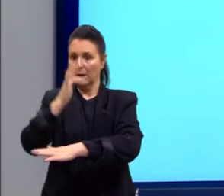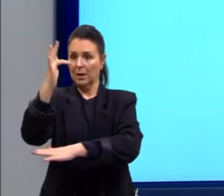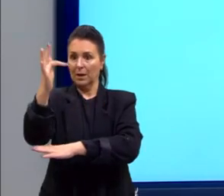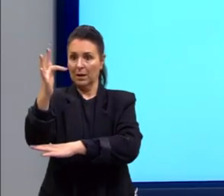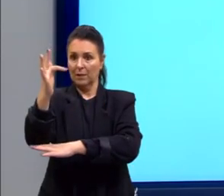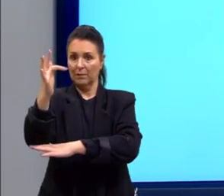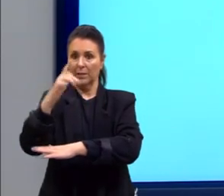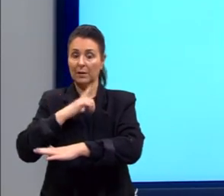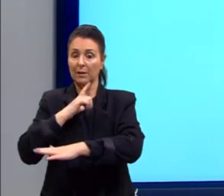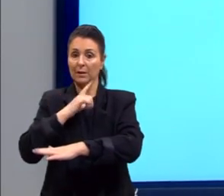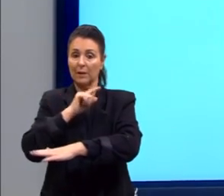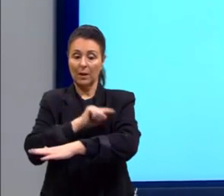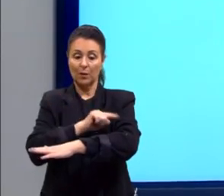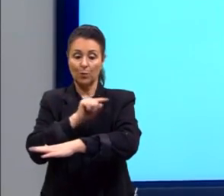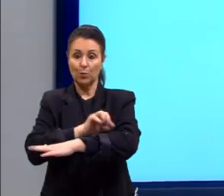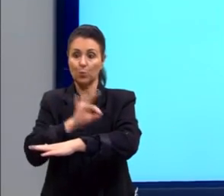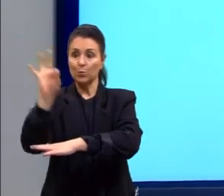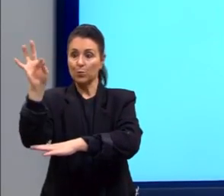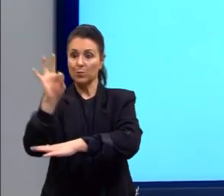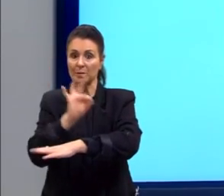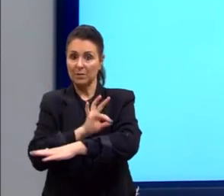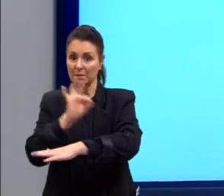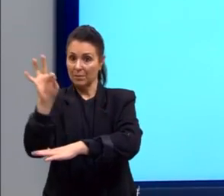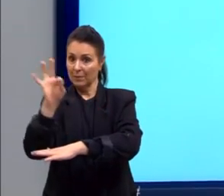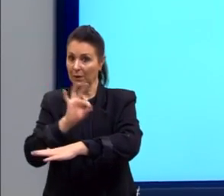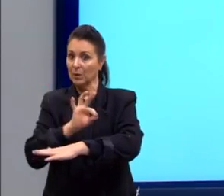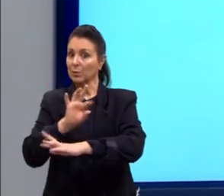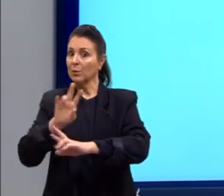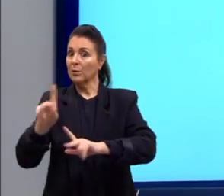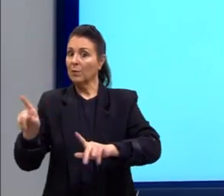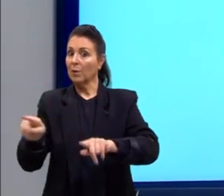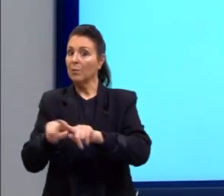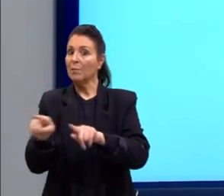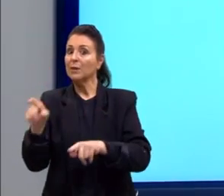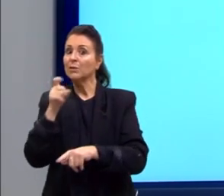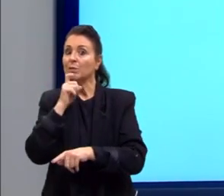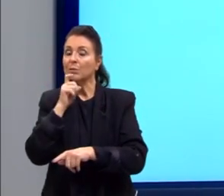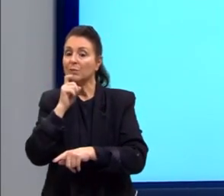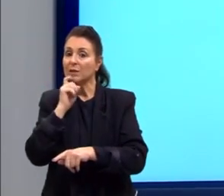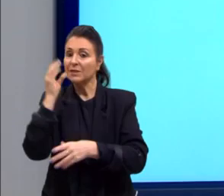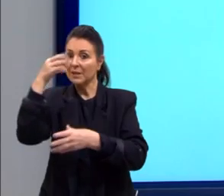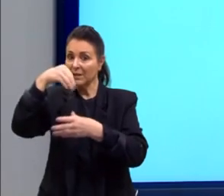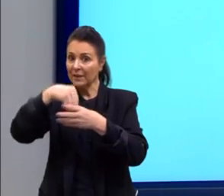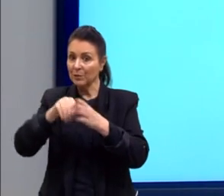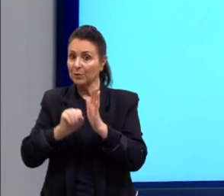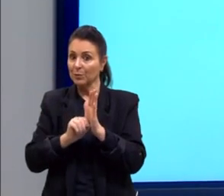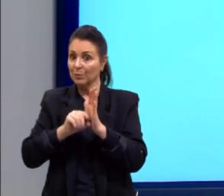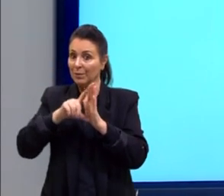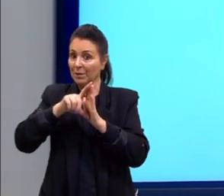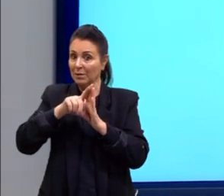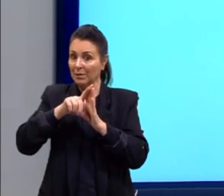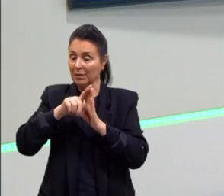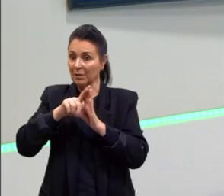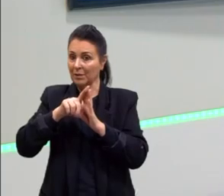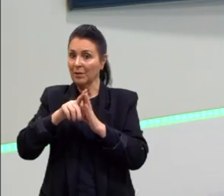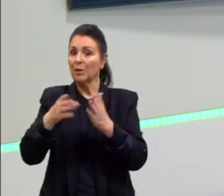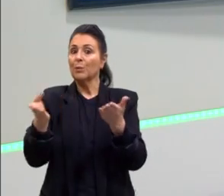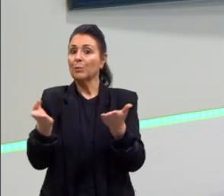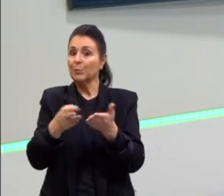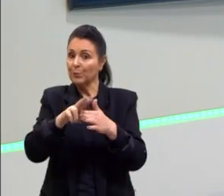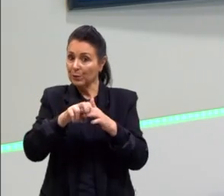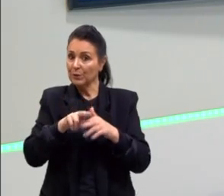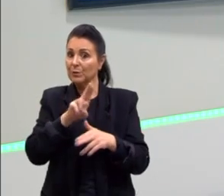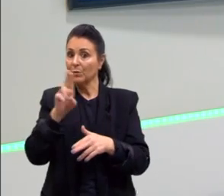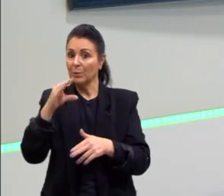um segmento em comum mas o ângulo verdinho ele faz parte do ângulo maior então nós chamamos de